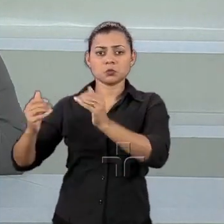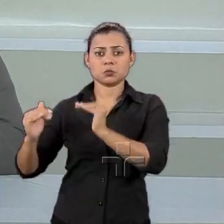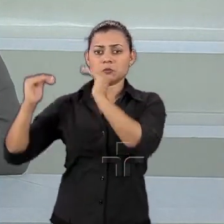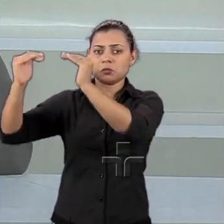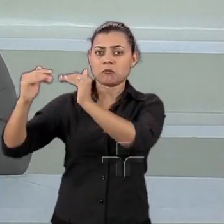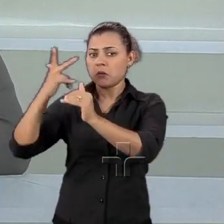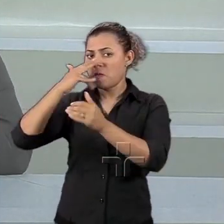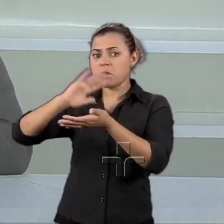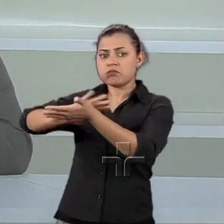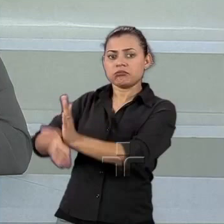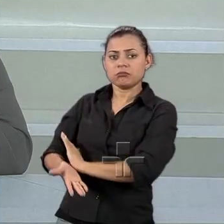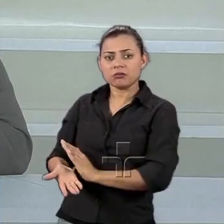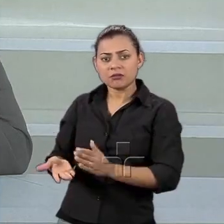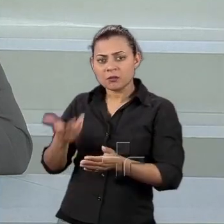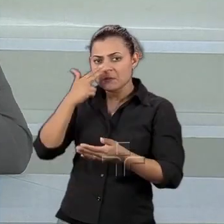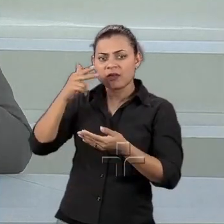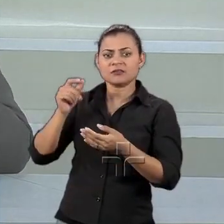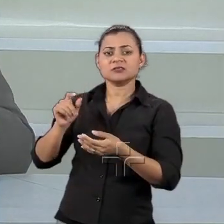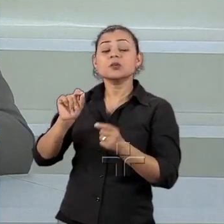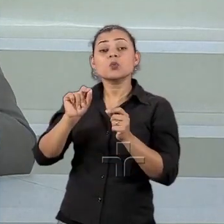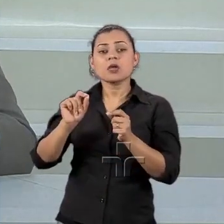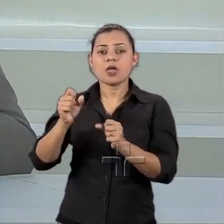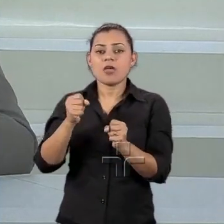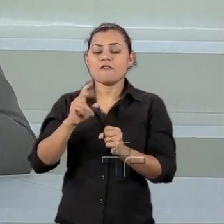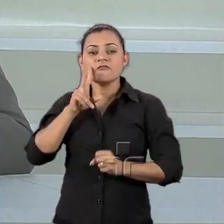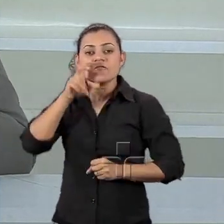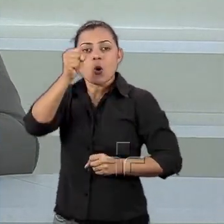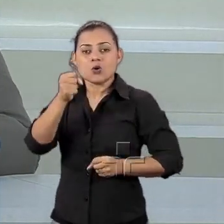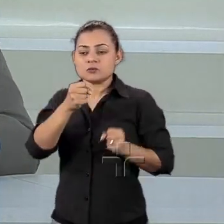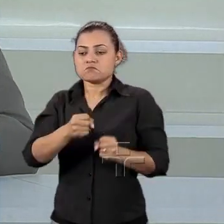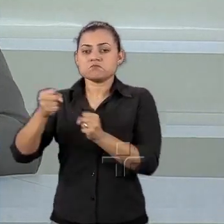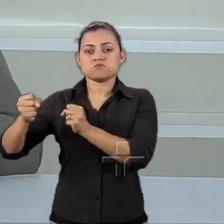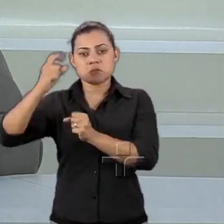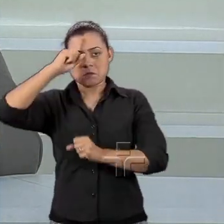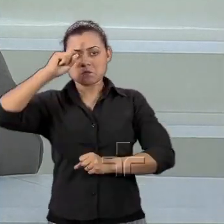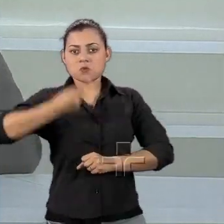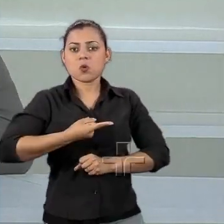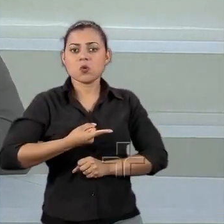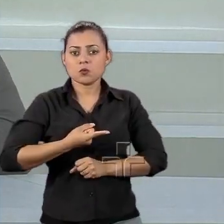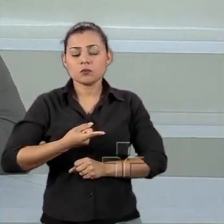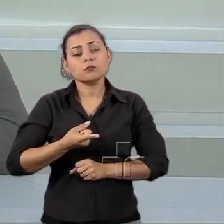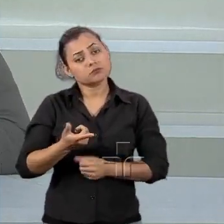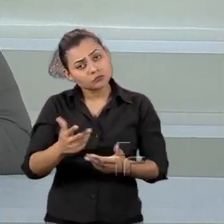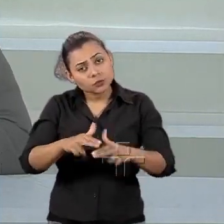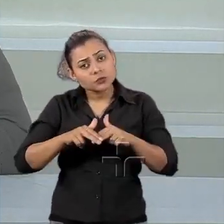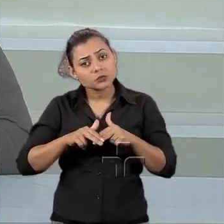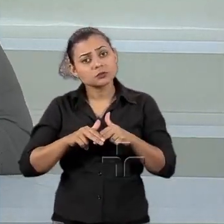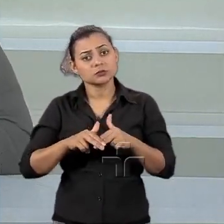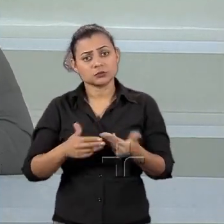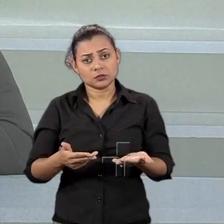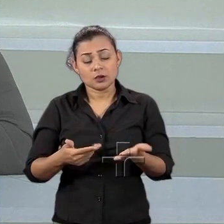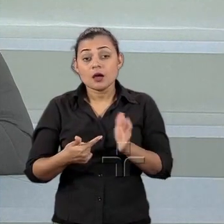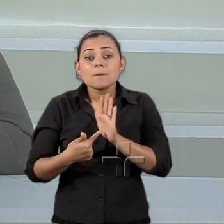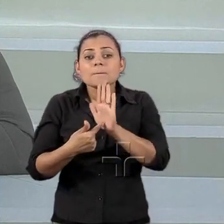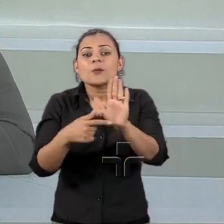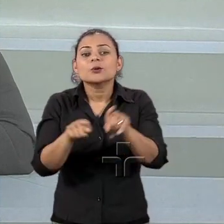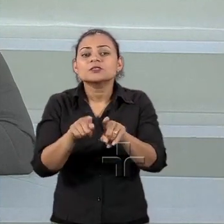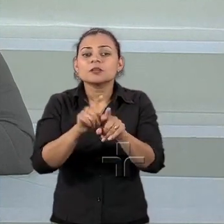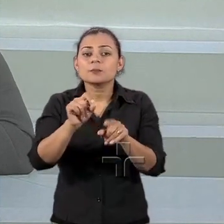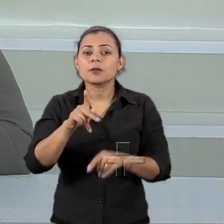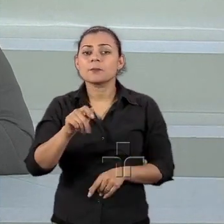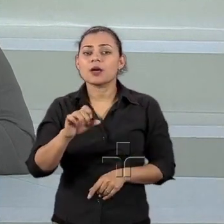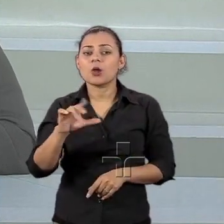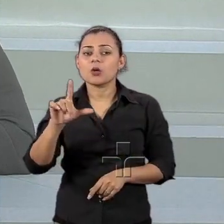pela eleição, toma-se pela força, pelo que você pode traduzir do que ele declara. A delação do